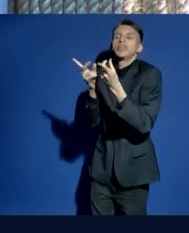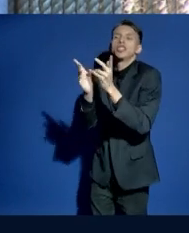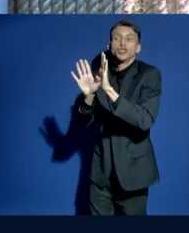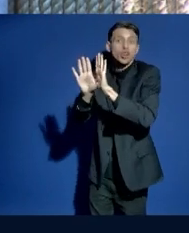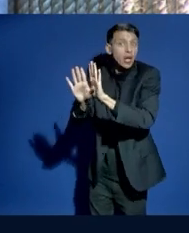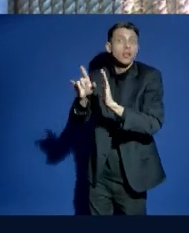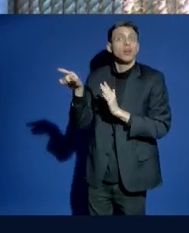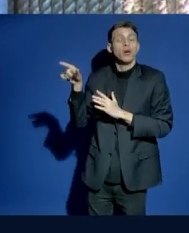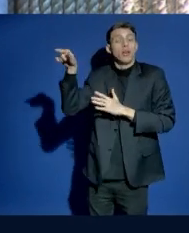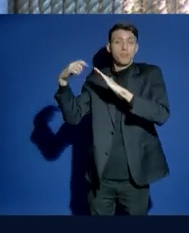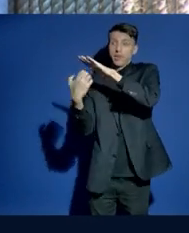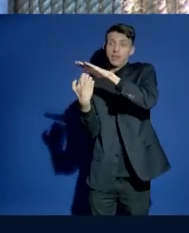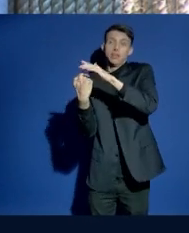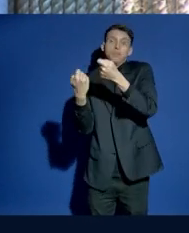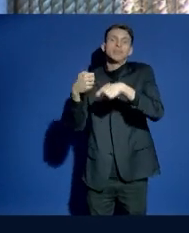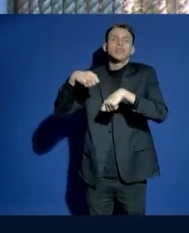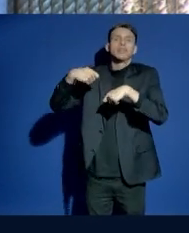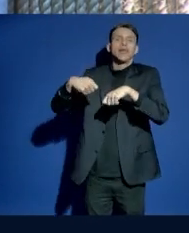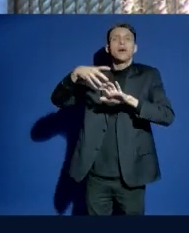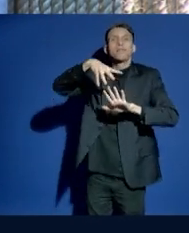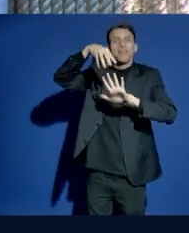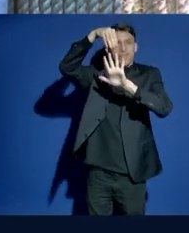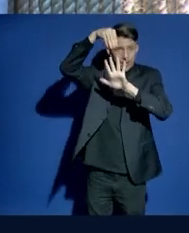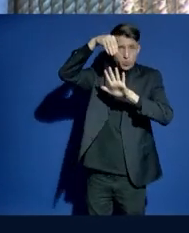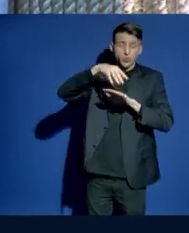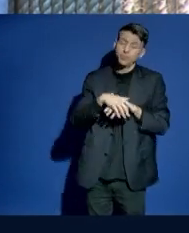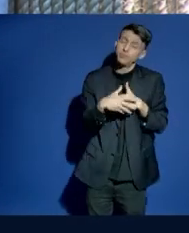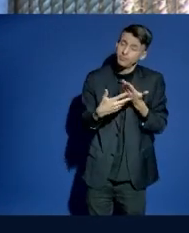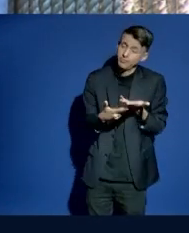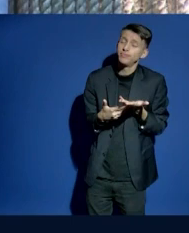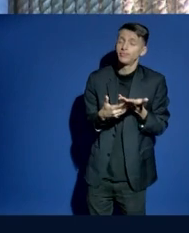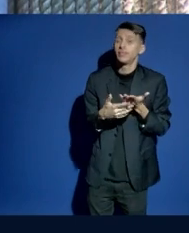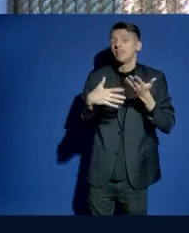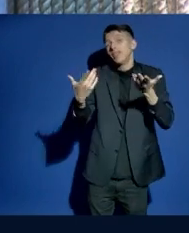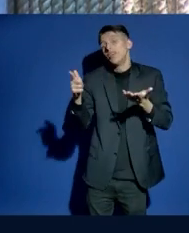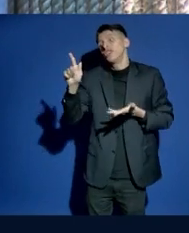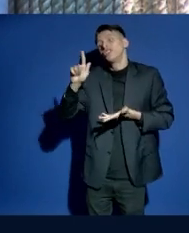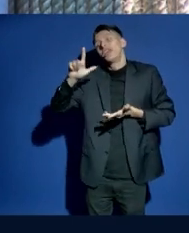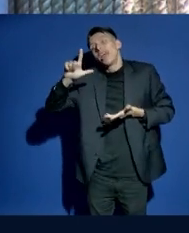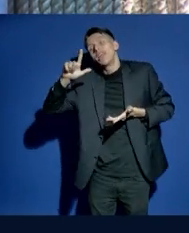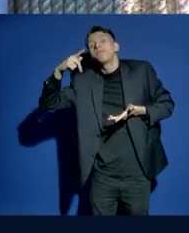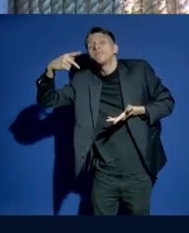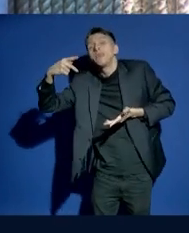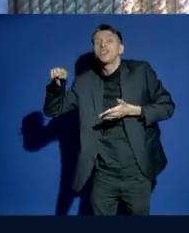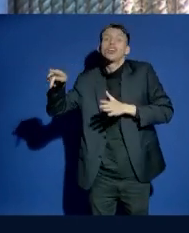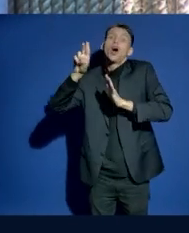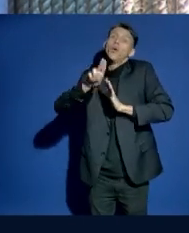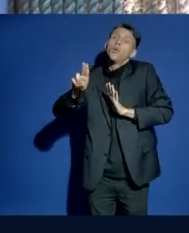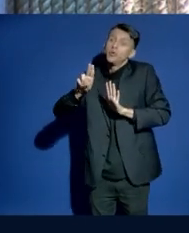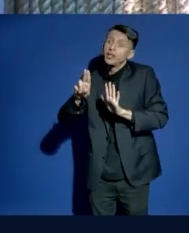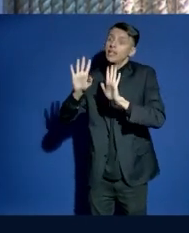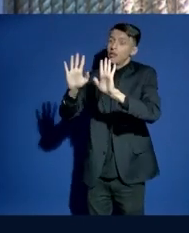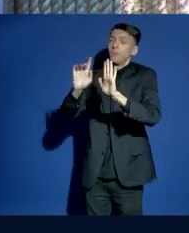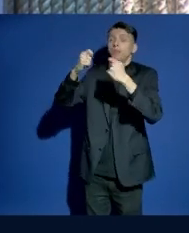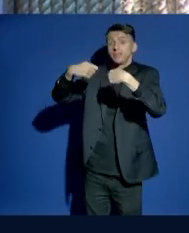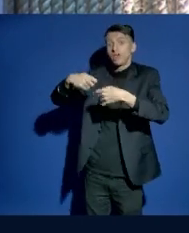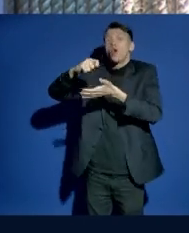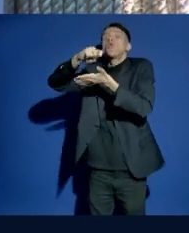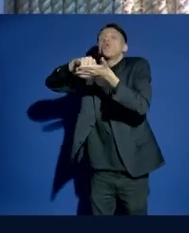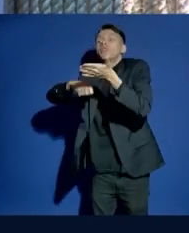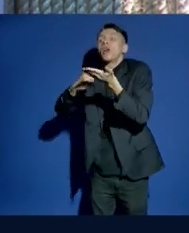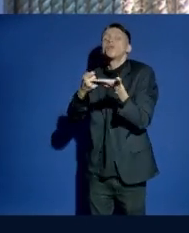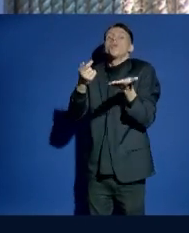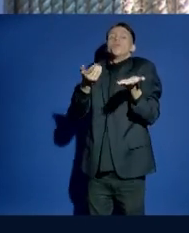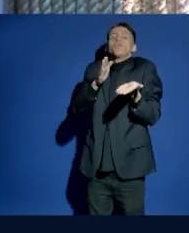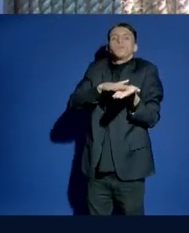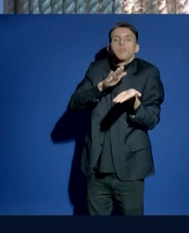o cara tá disposto a desmobilizar a produção dele de biometria de GLP desde que você faça um contrato que você tá garantindo a oferta para